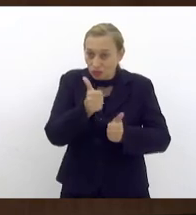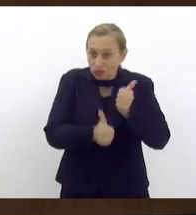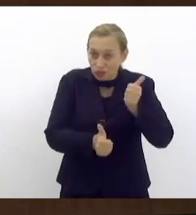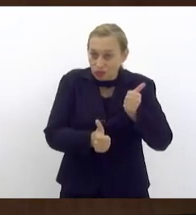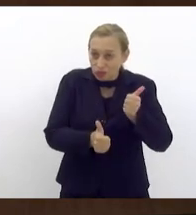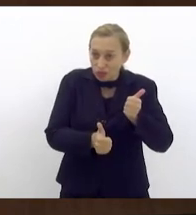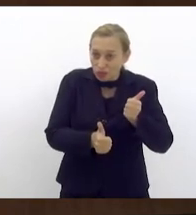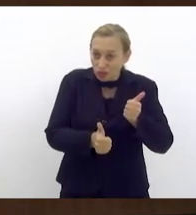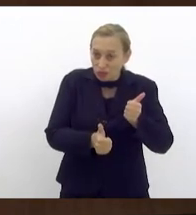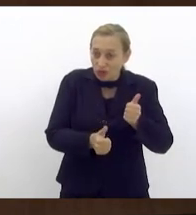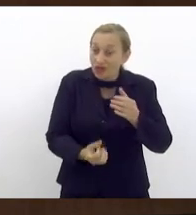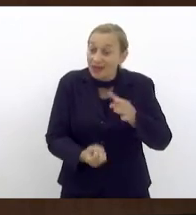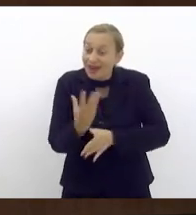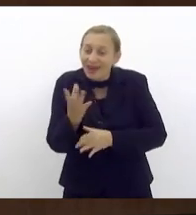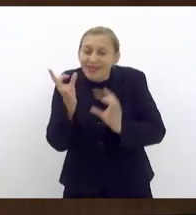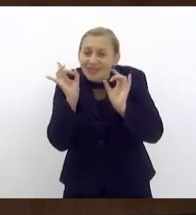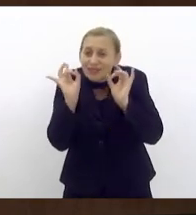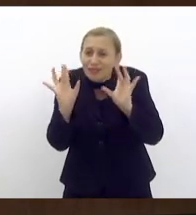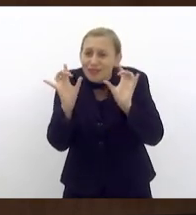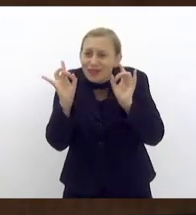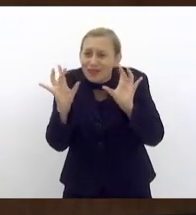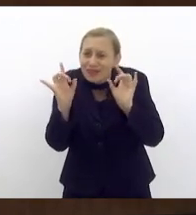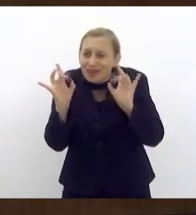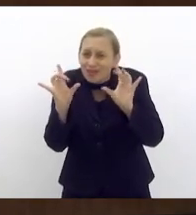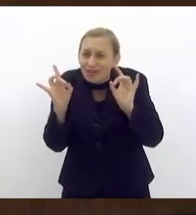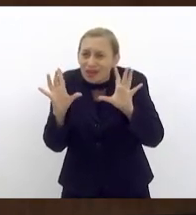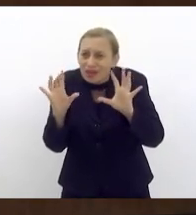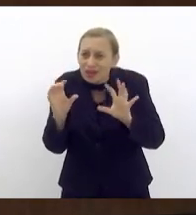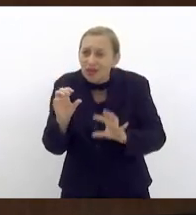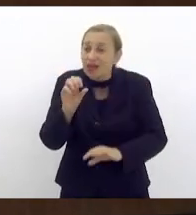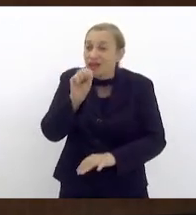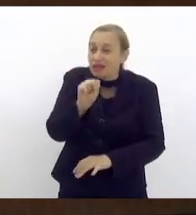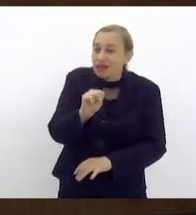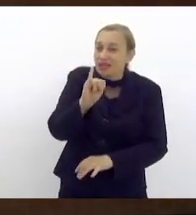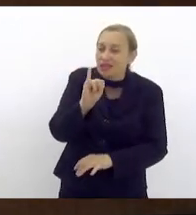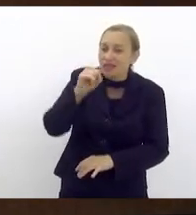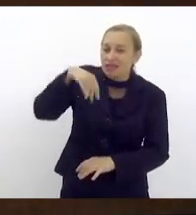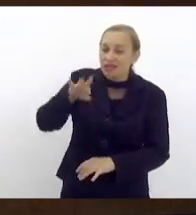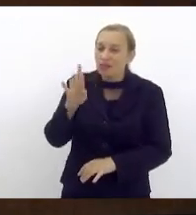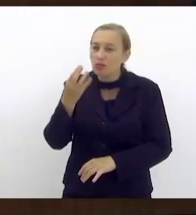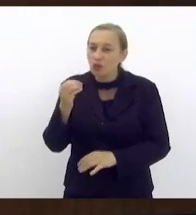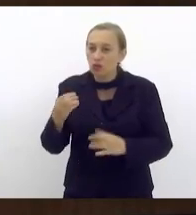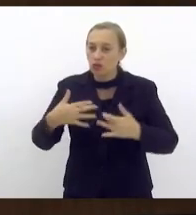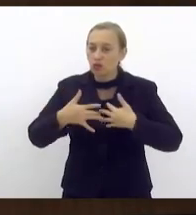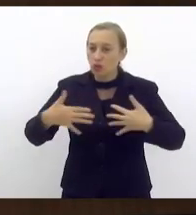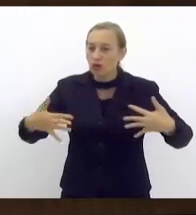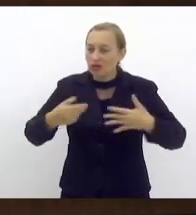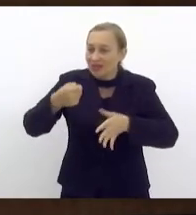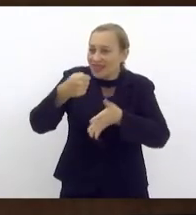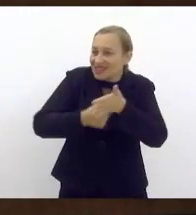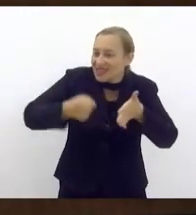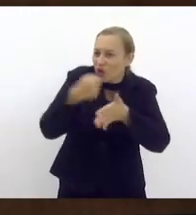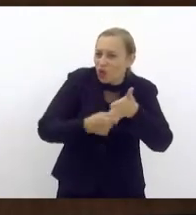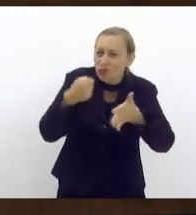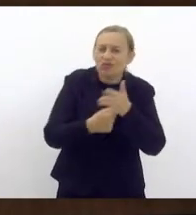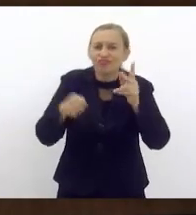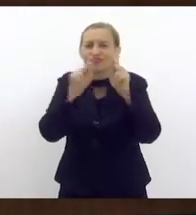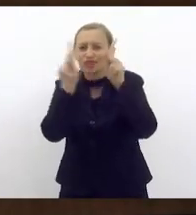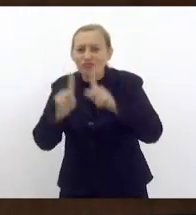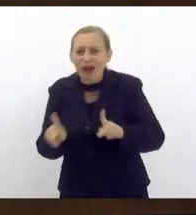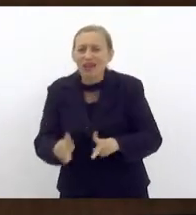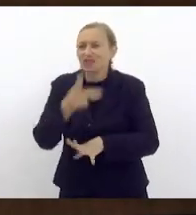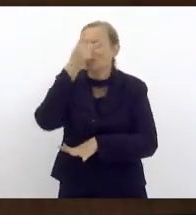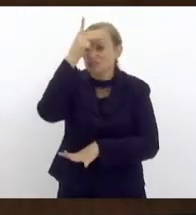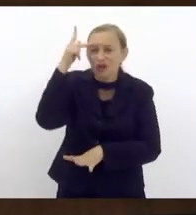foi fabricado especialmente com símbolo do autista dessa luta de paz e